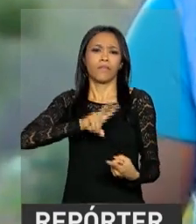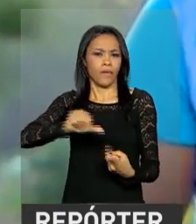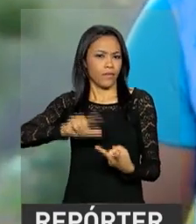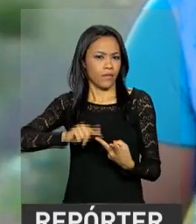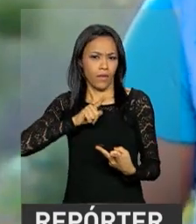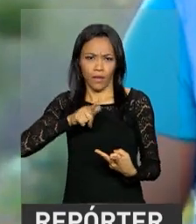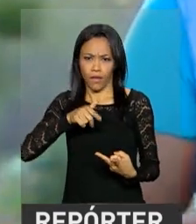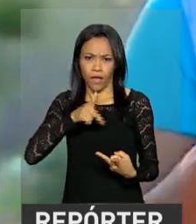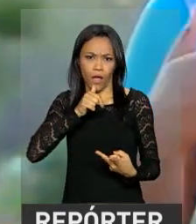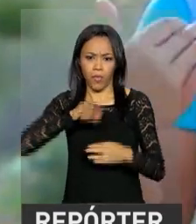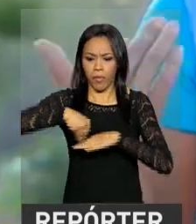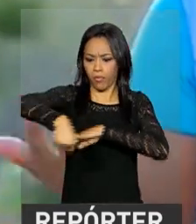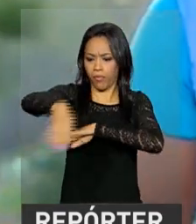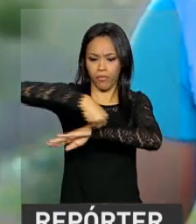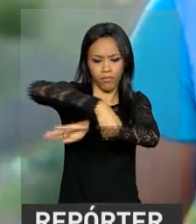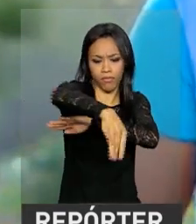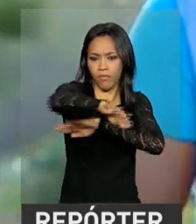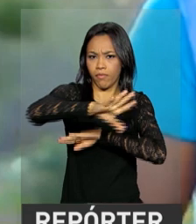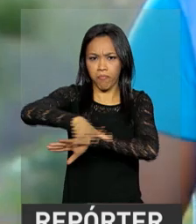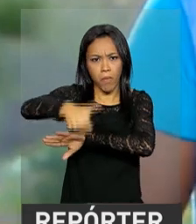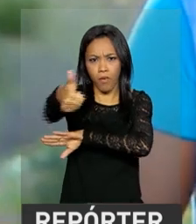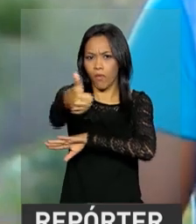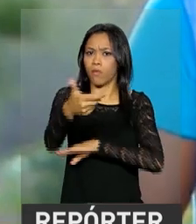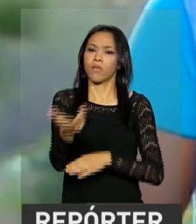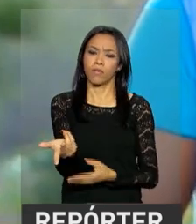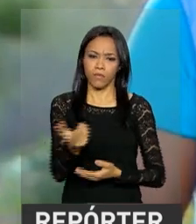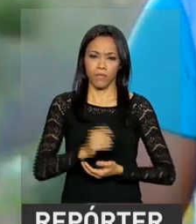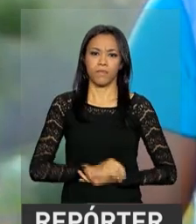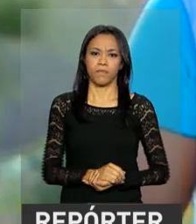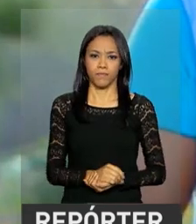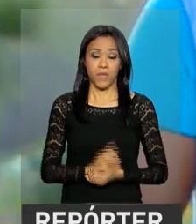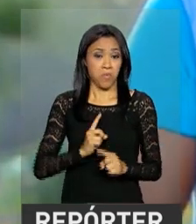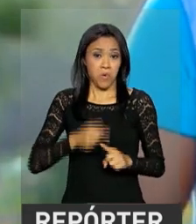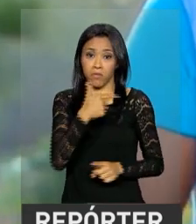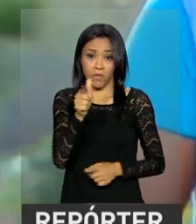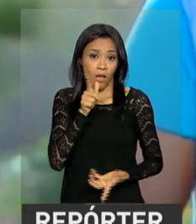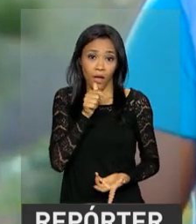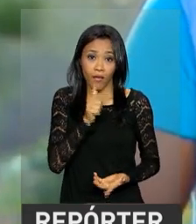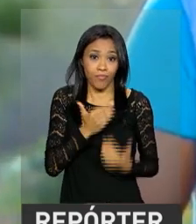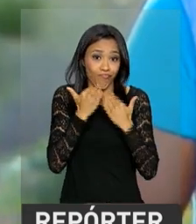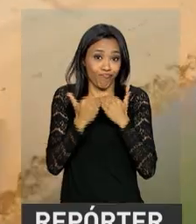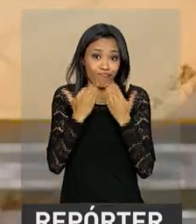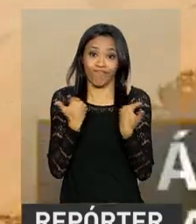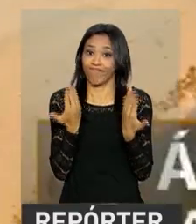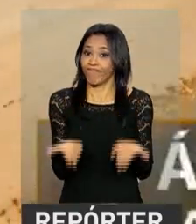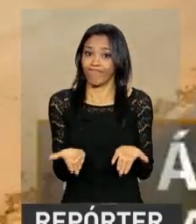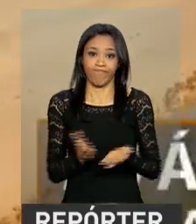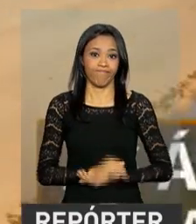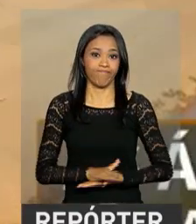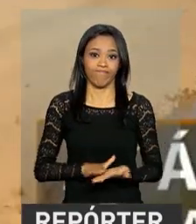quem planta, vai desenvolver melhor a plantação. Porque sem água não desenvolve nada, né?